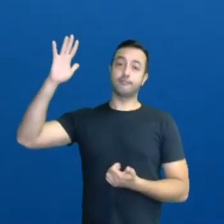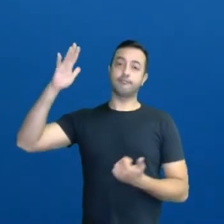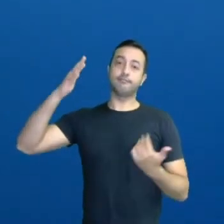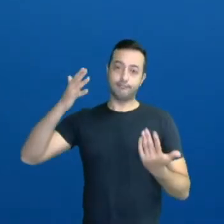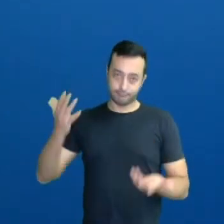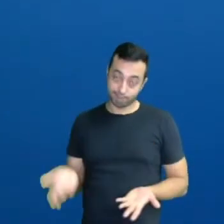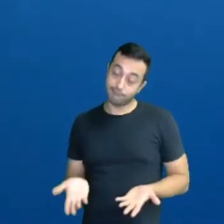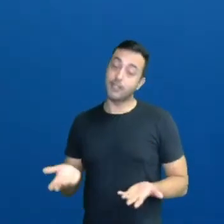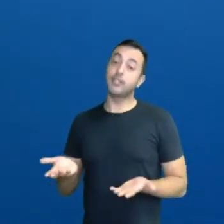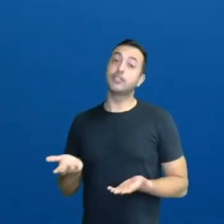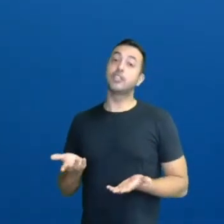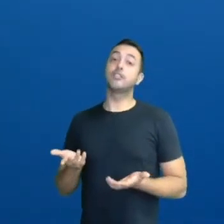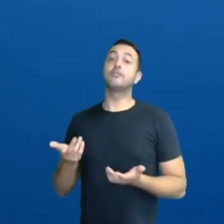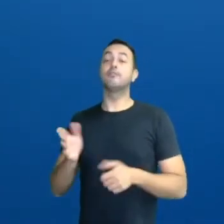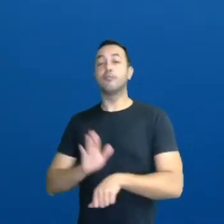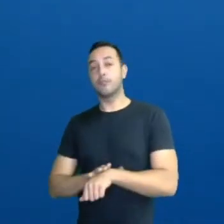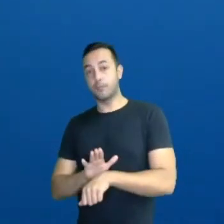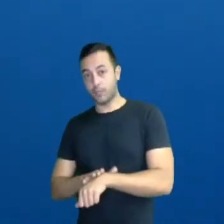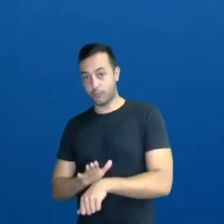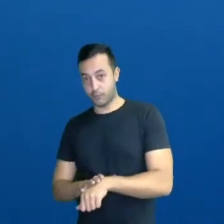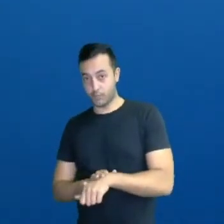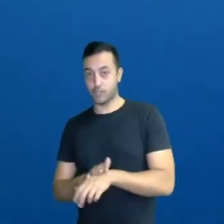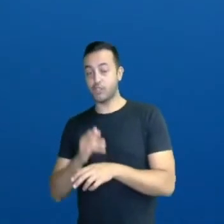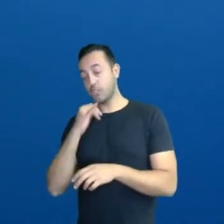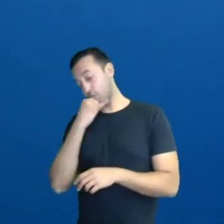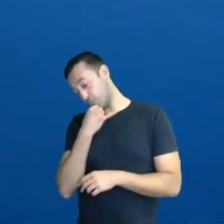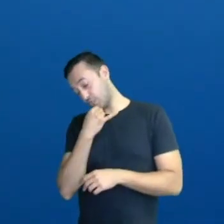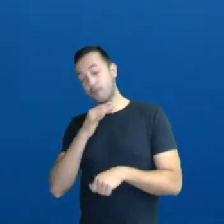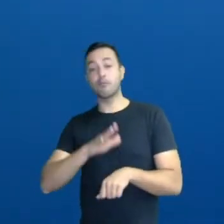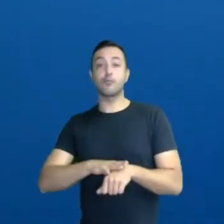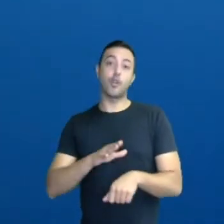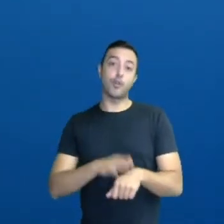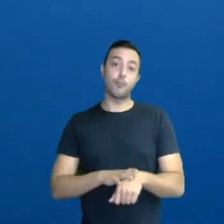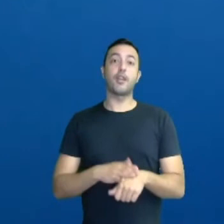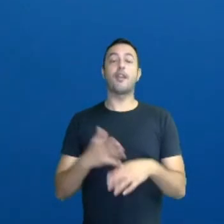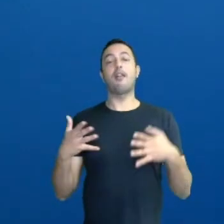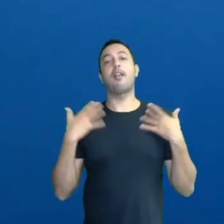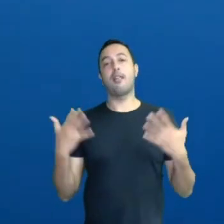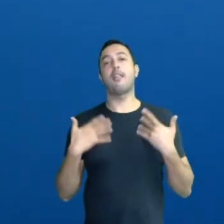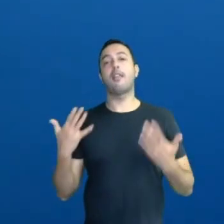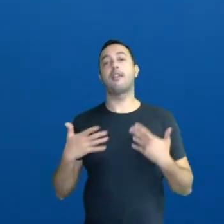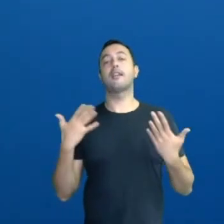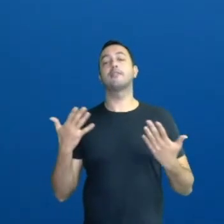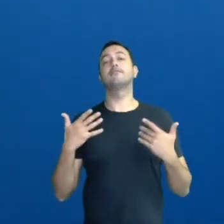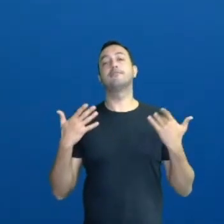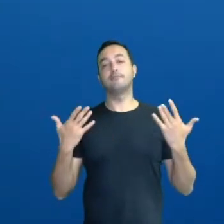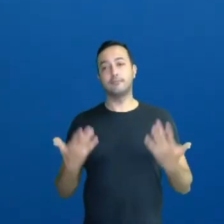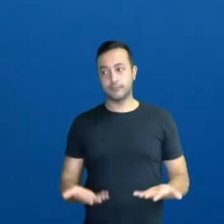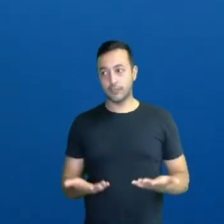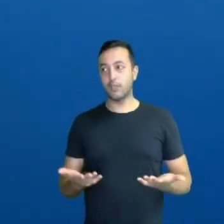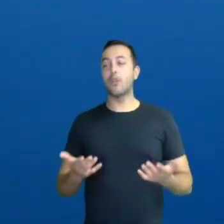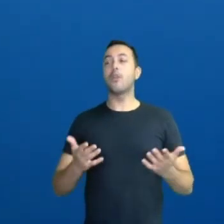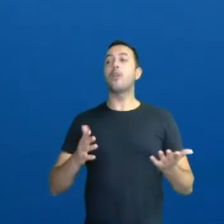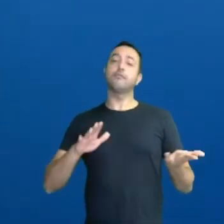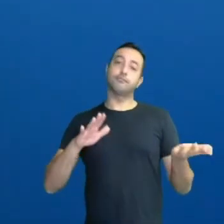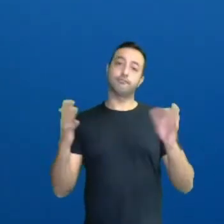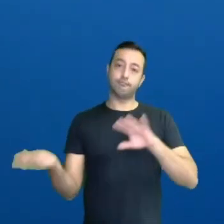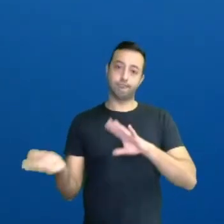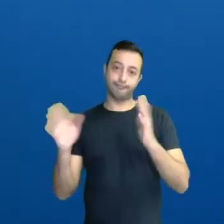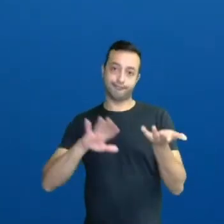tá? Mas vou ter momentos que vou estar triste e vou ter momentos que vou estar alegre. Então, o clima é